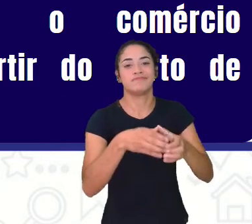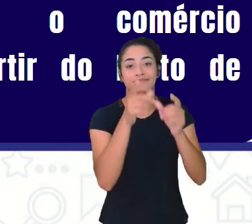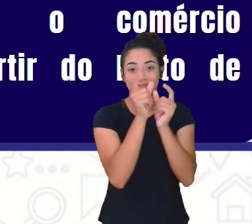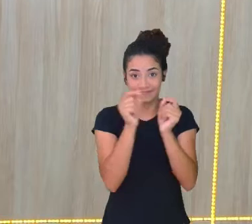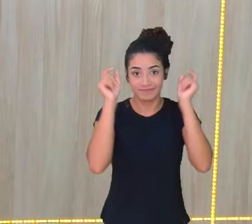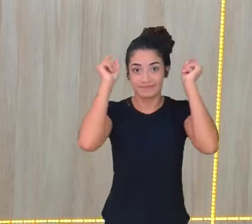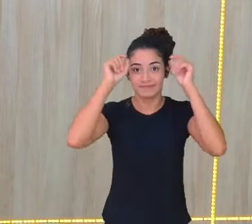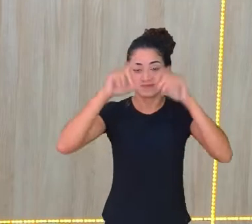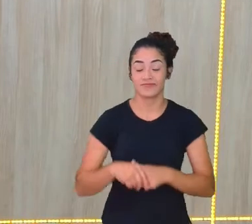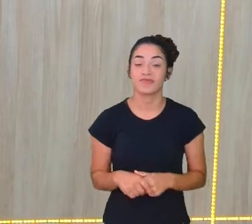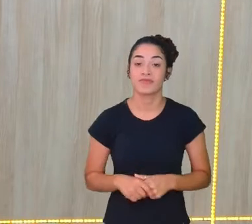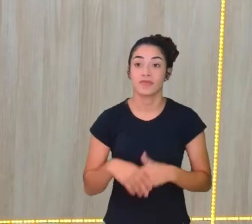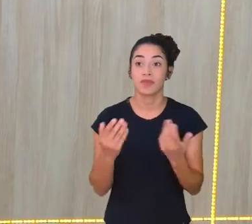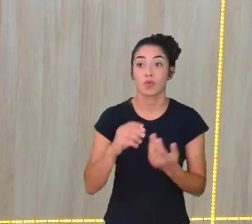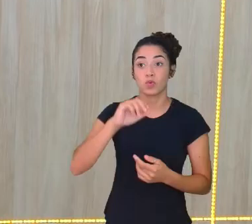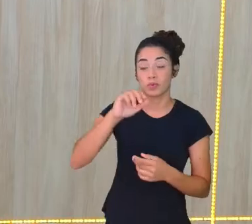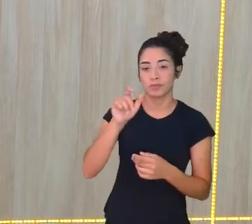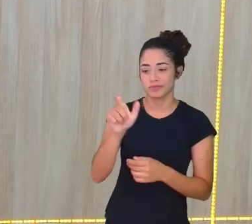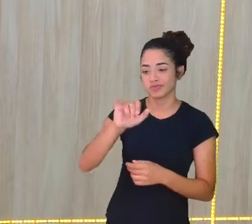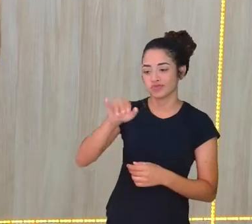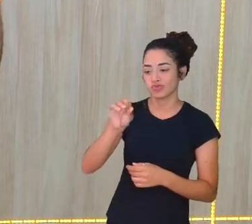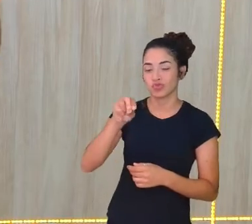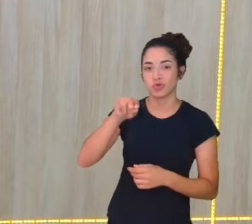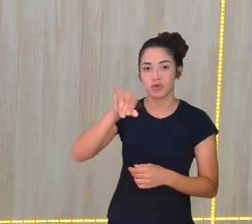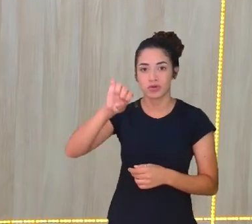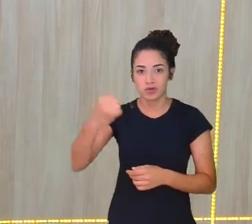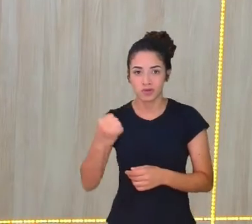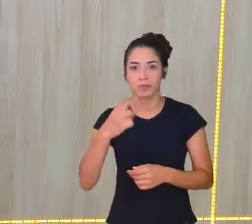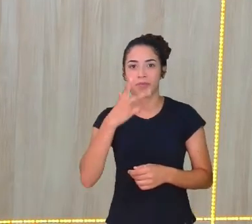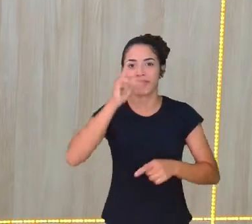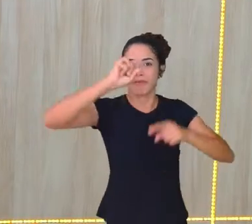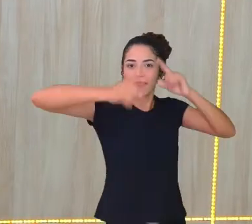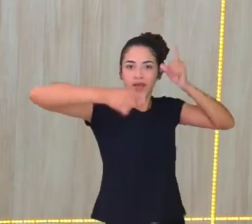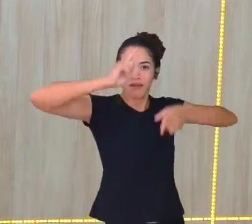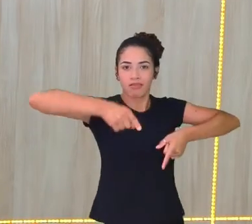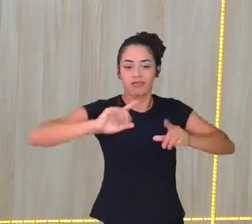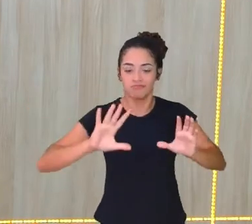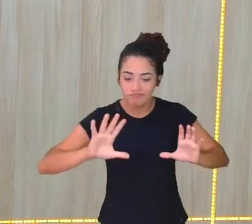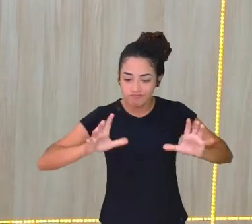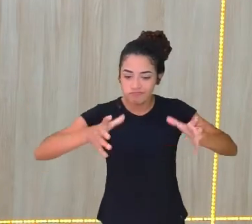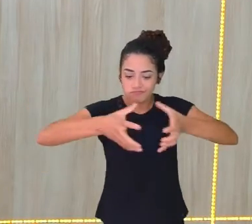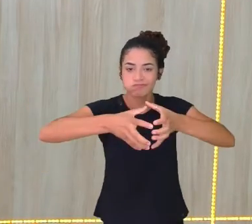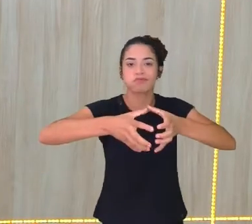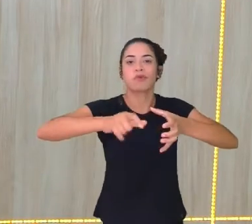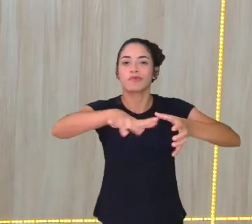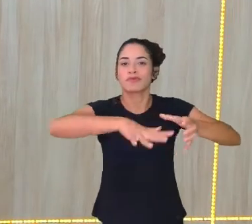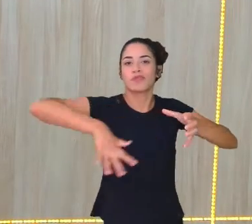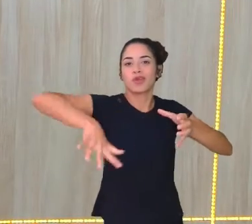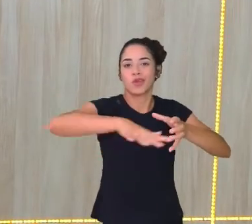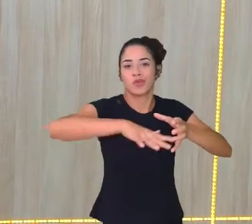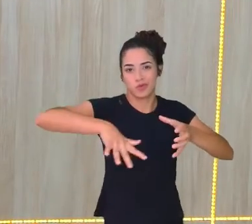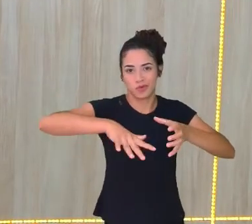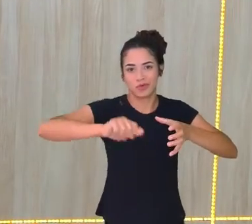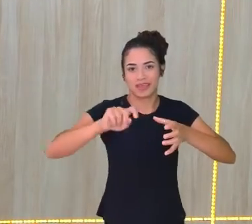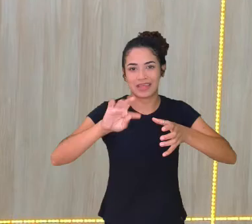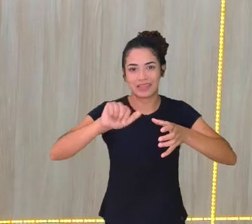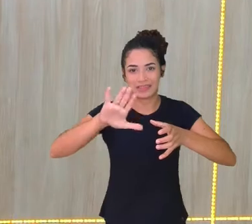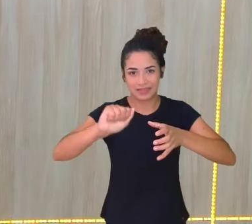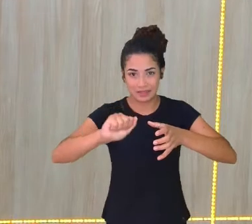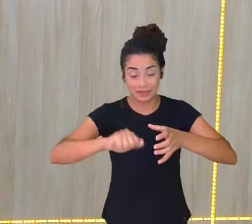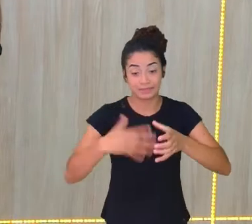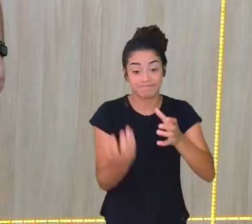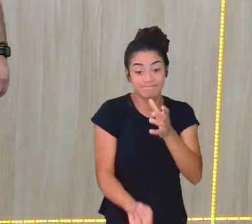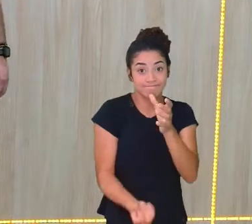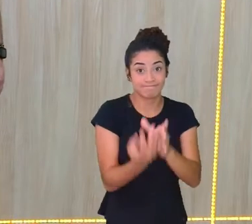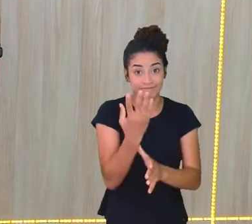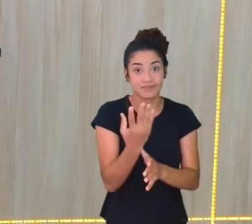sentido, os jônios eles vão liderar o processo de unificação aqui desse território da Península Ática,